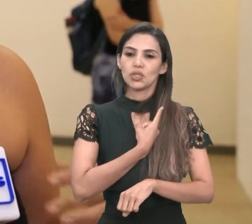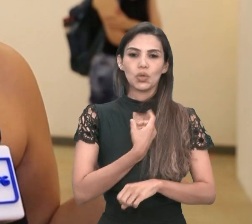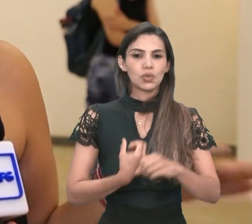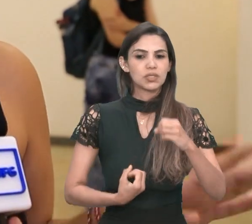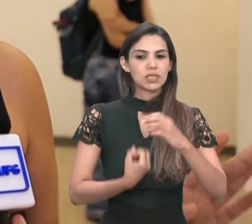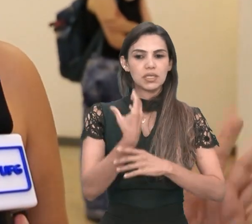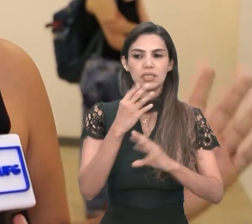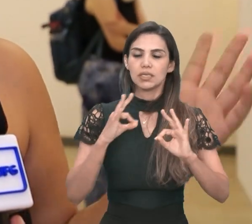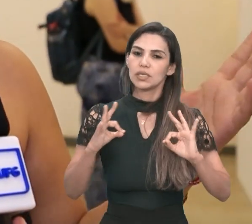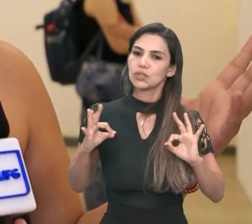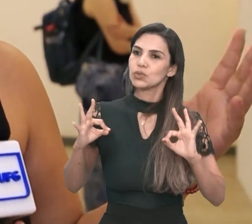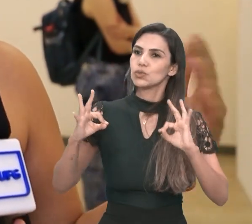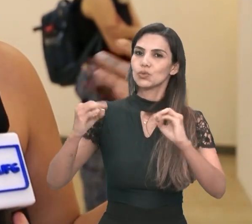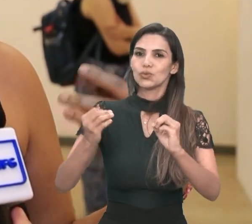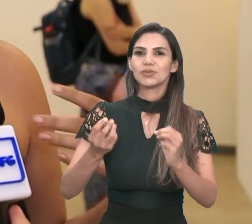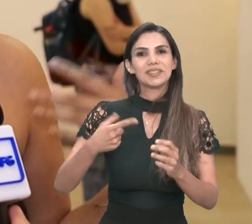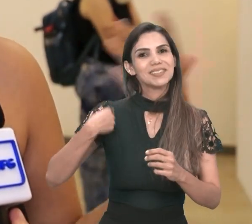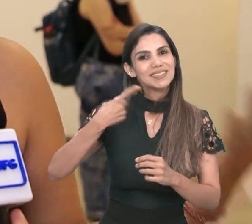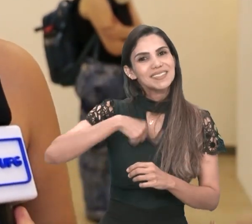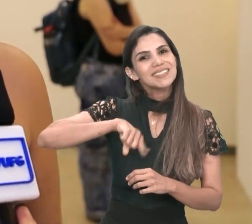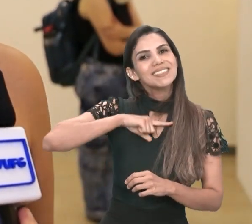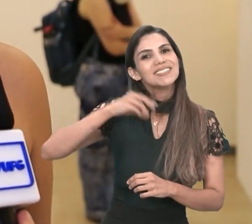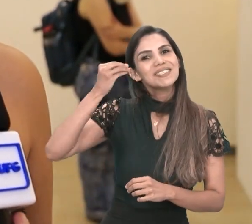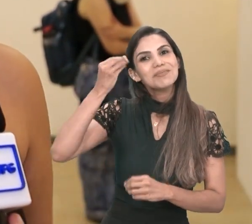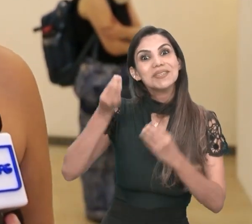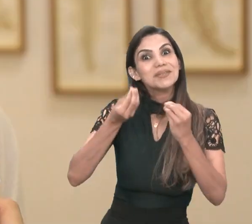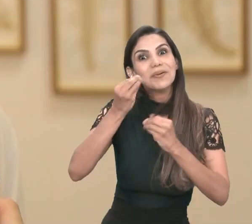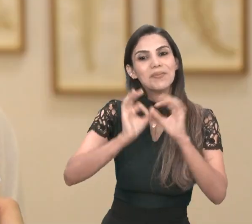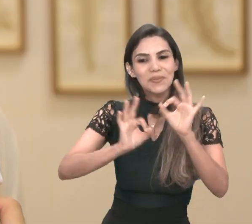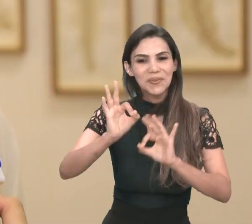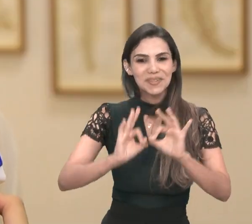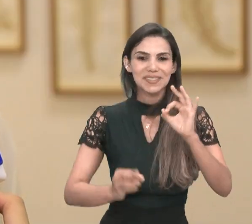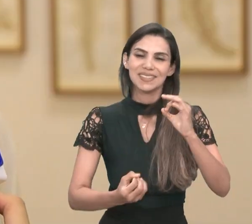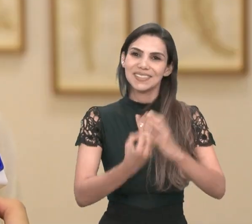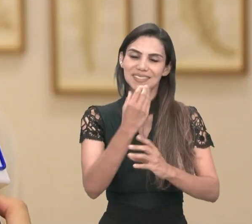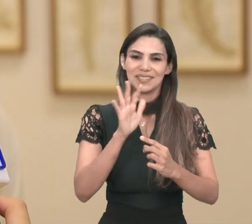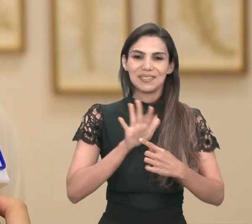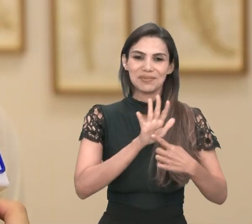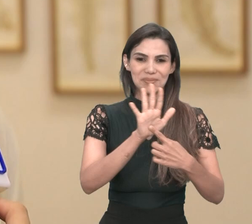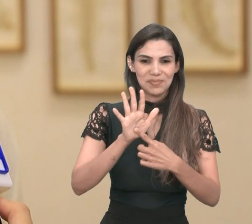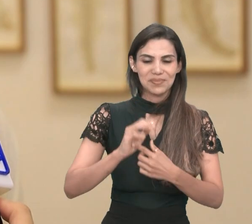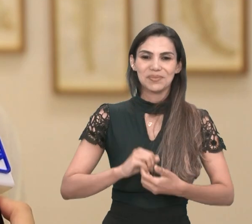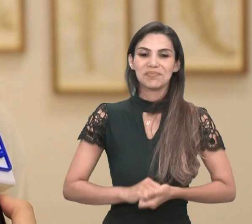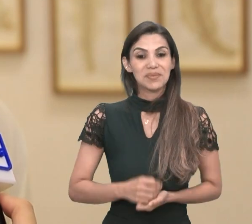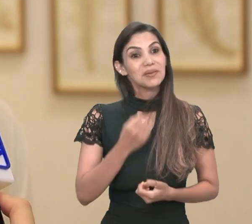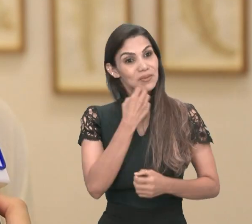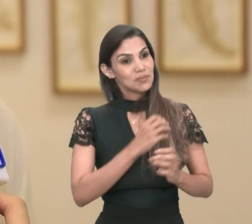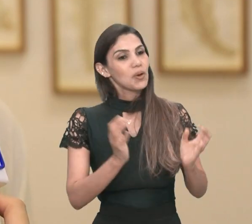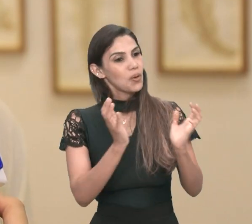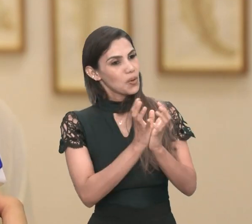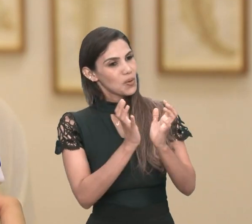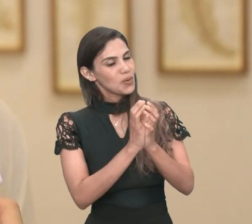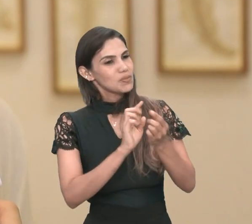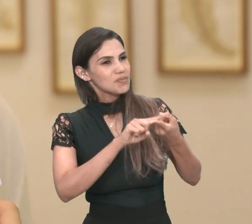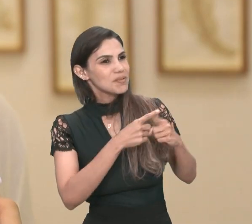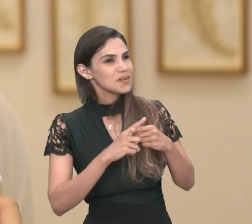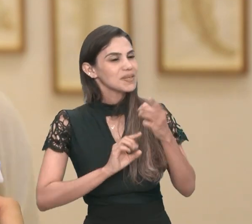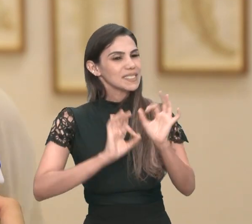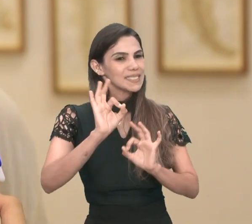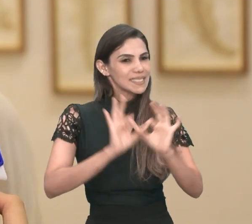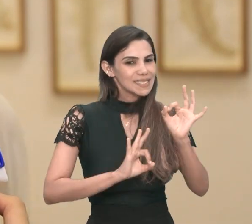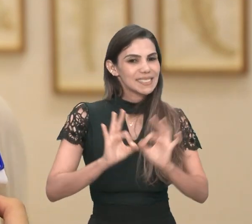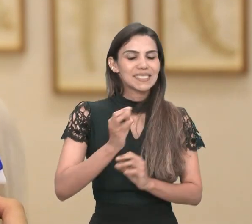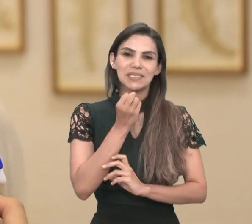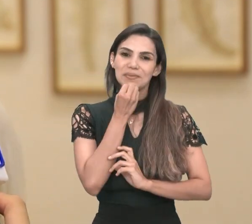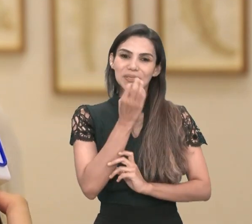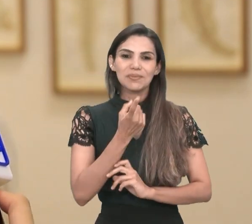de saber como que nasce uma exposição e não só vendo o produto pronto. Foi muito bom, assim, desenvolver em conjunto, sabe? Porque acho que é isso também, a